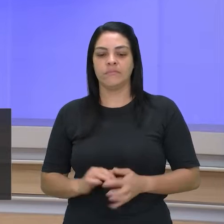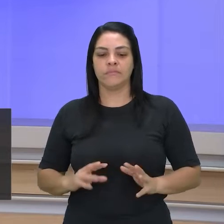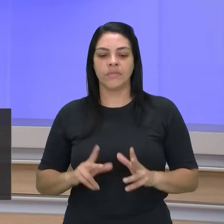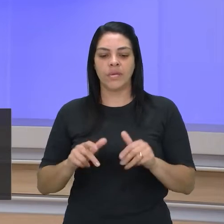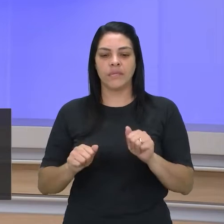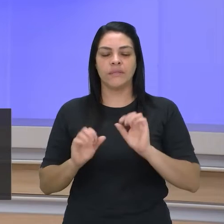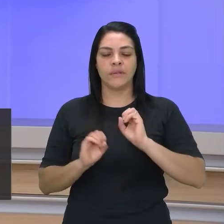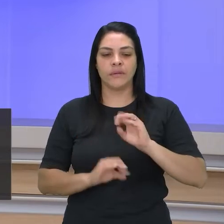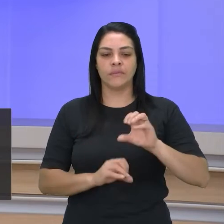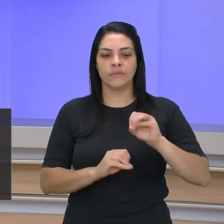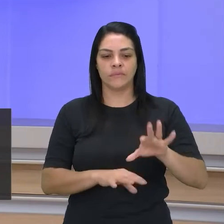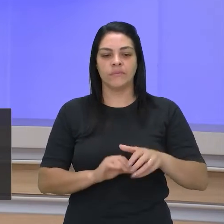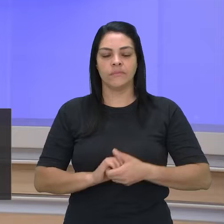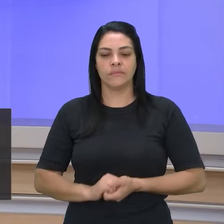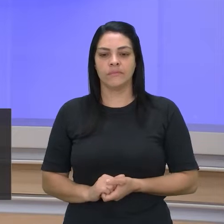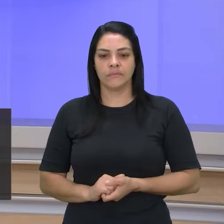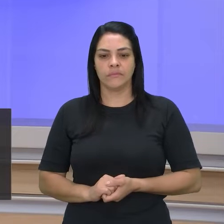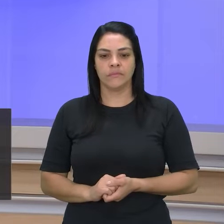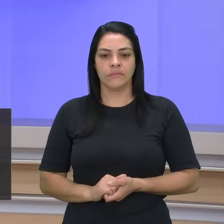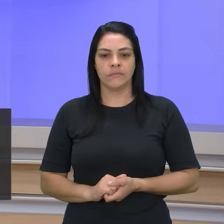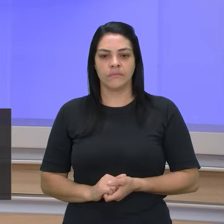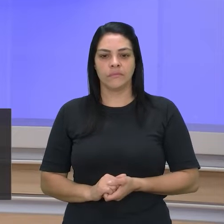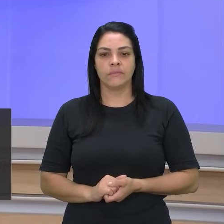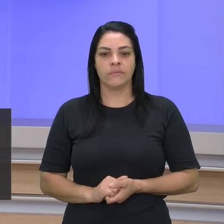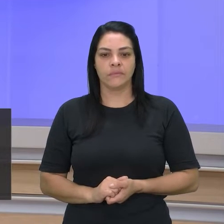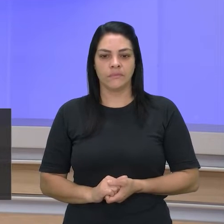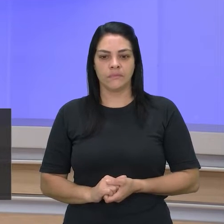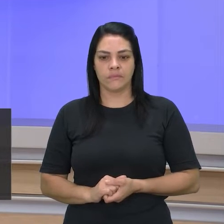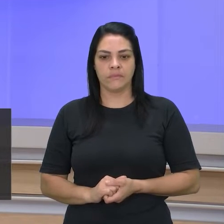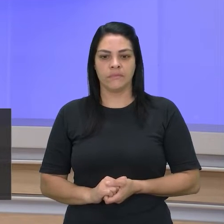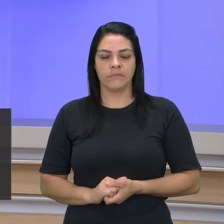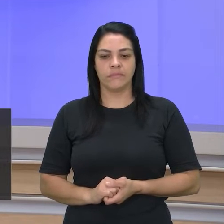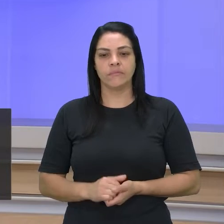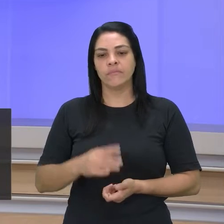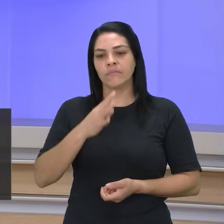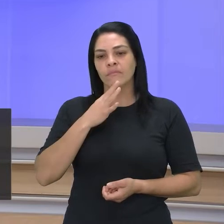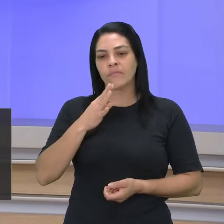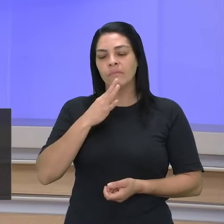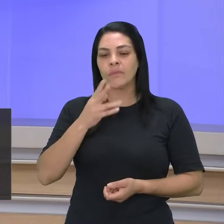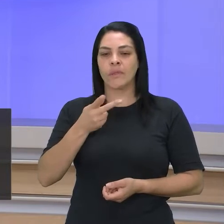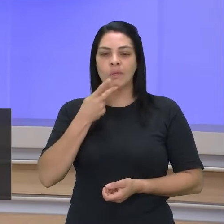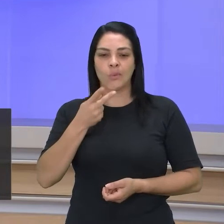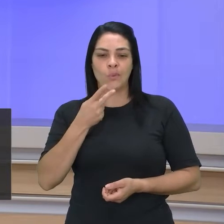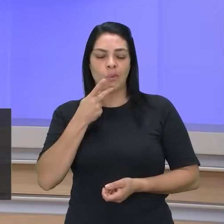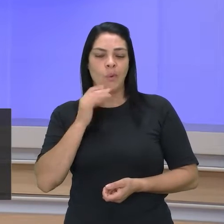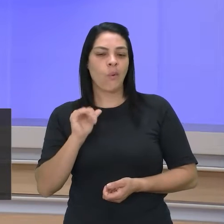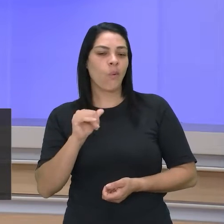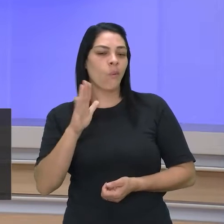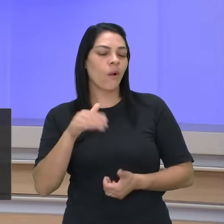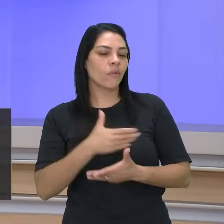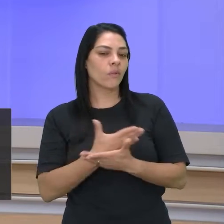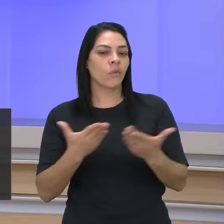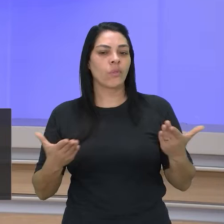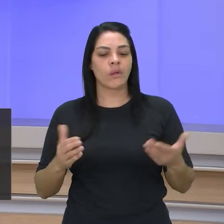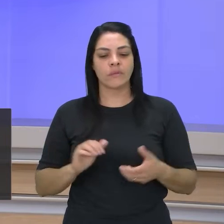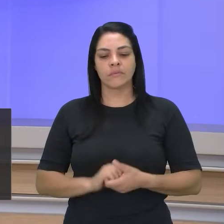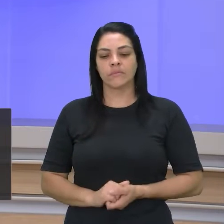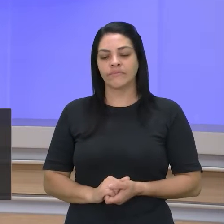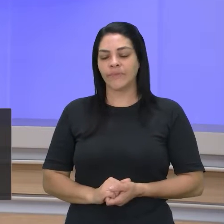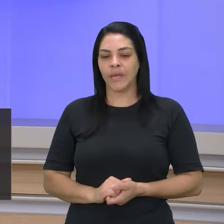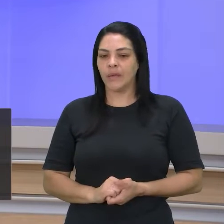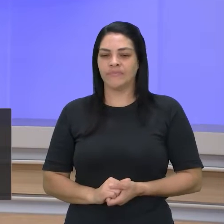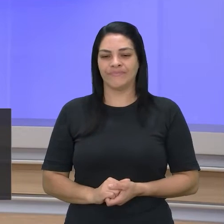ensino, muitos devem estar agora se reconhecendo nessa fala, o quanto a gente,